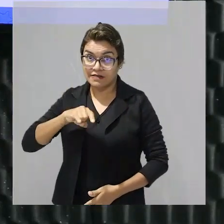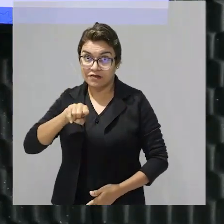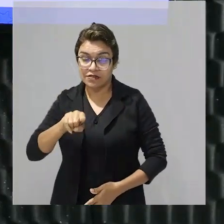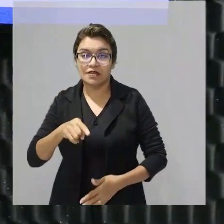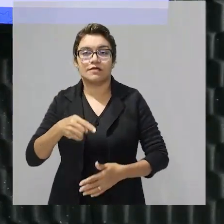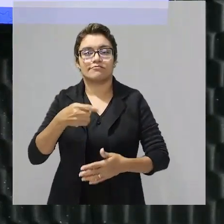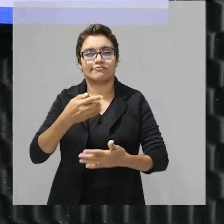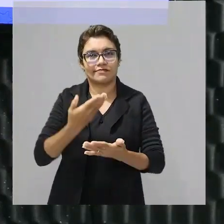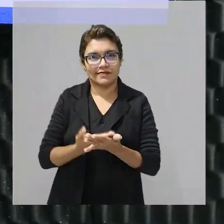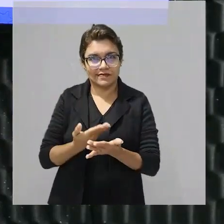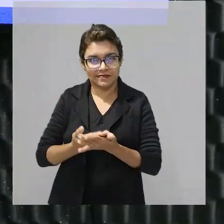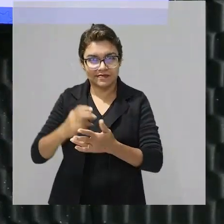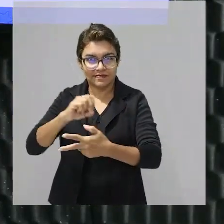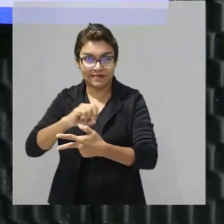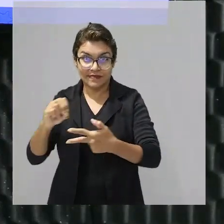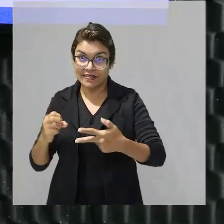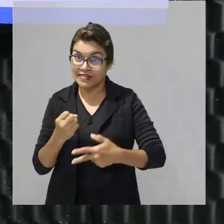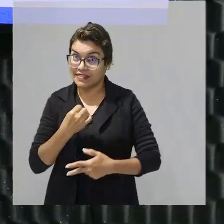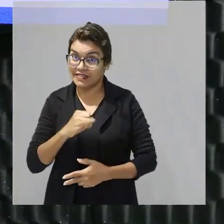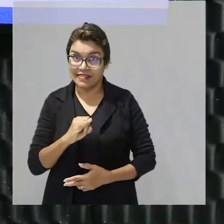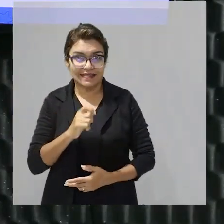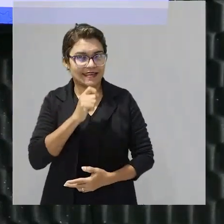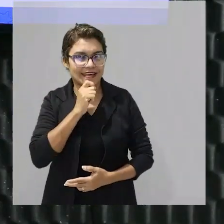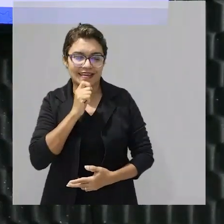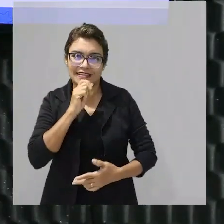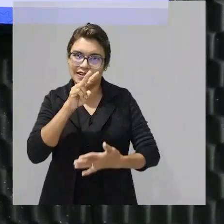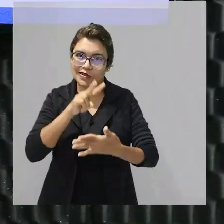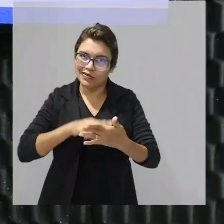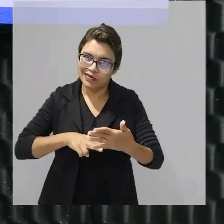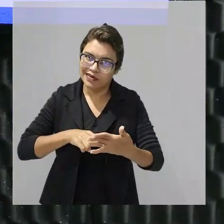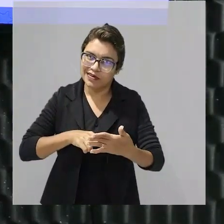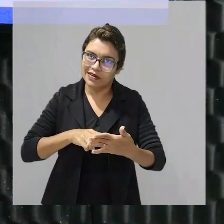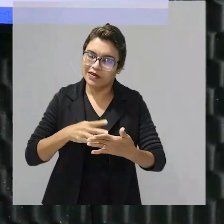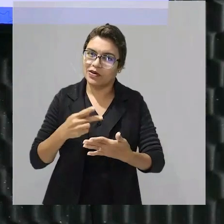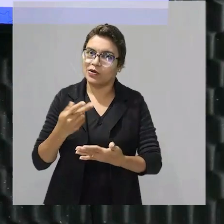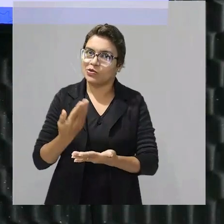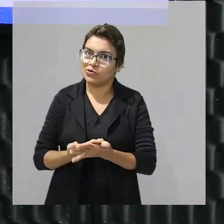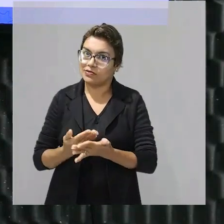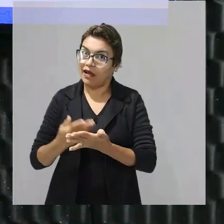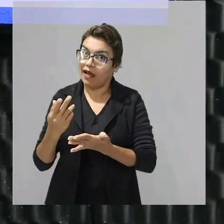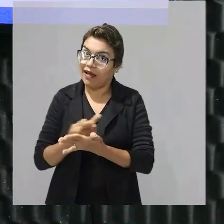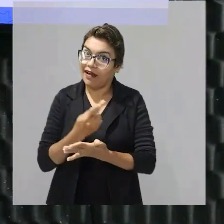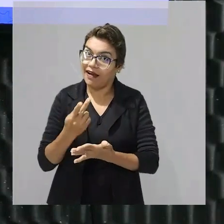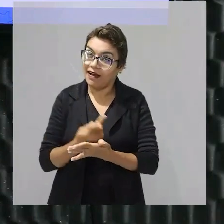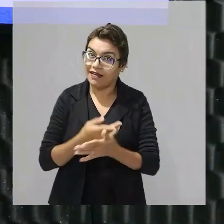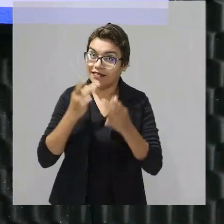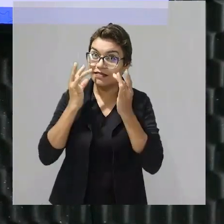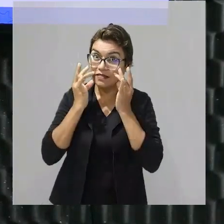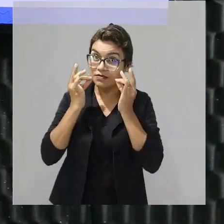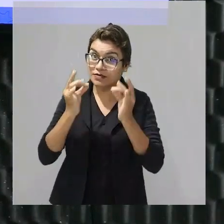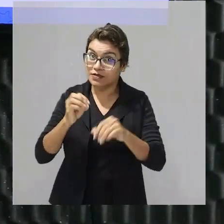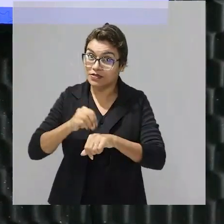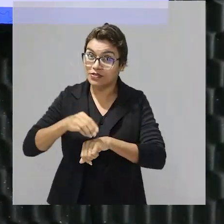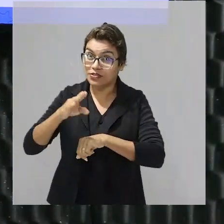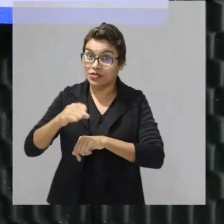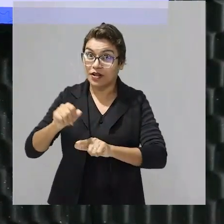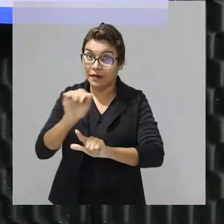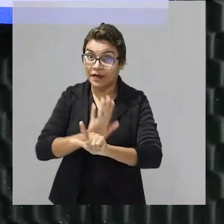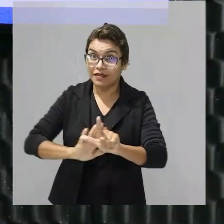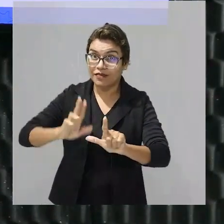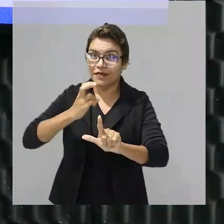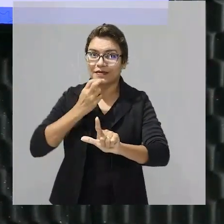muita atenção. A aula de hoje é muito importante. Se você pegar essas dicas, vai mandar super bem na sua proposta de